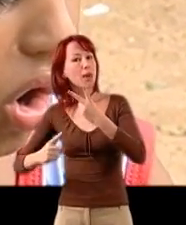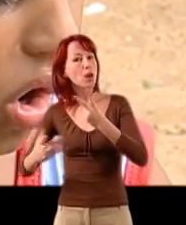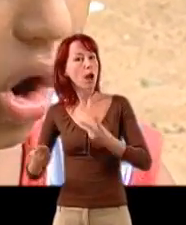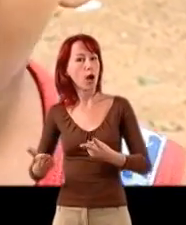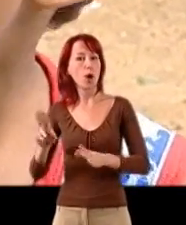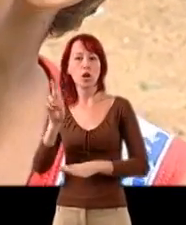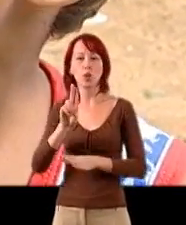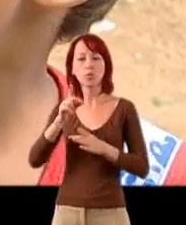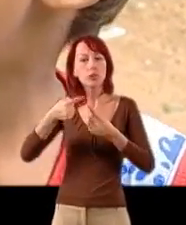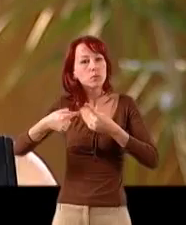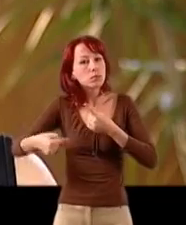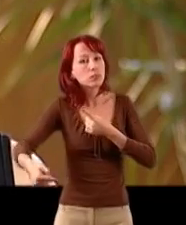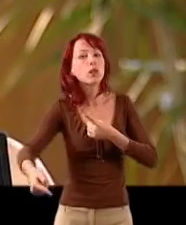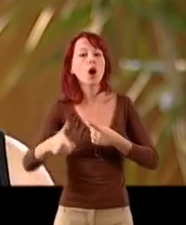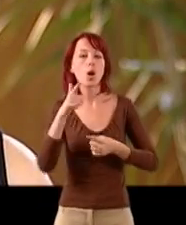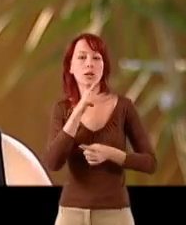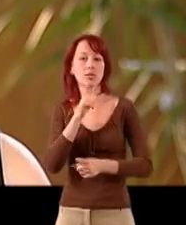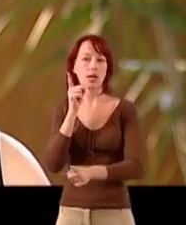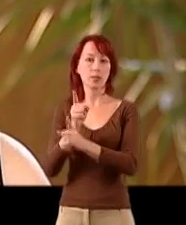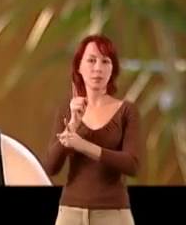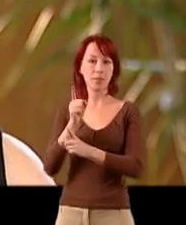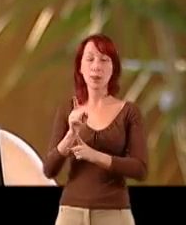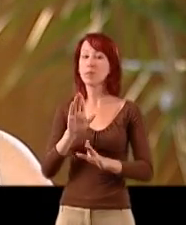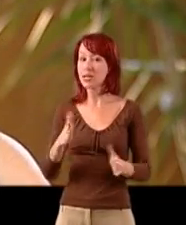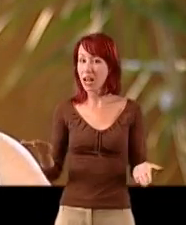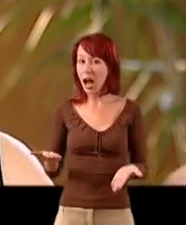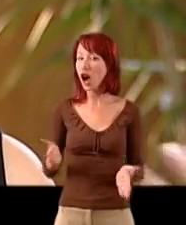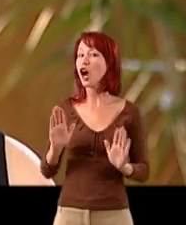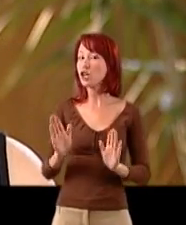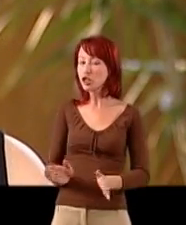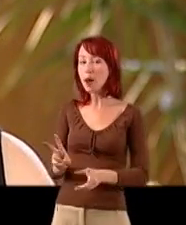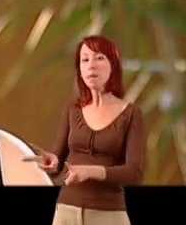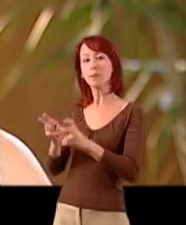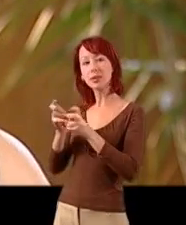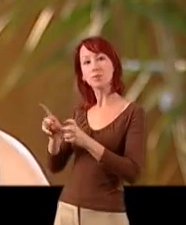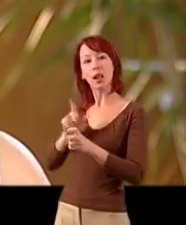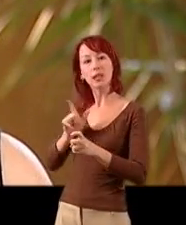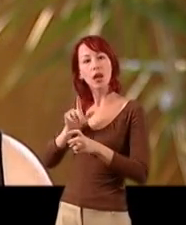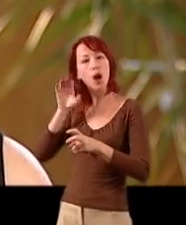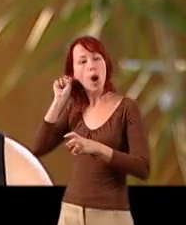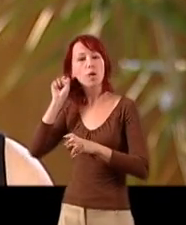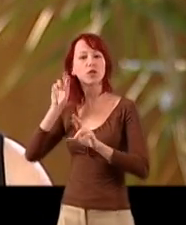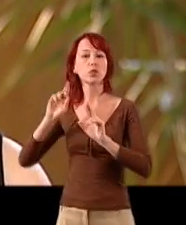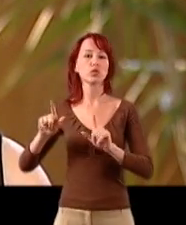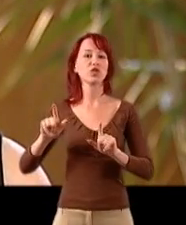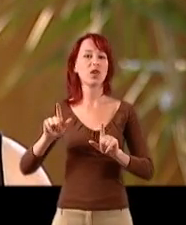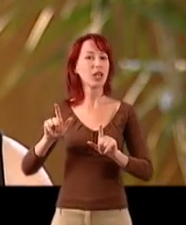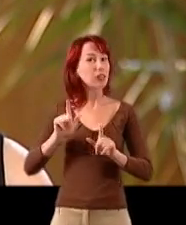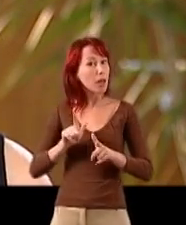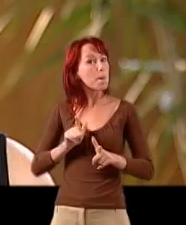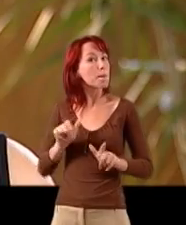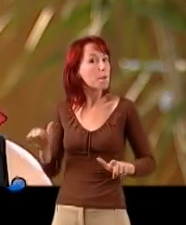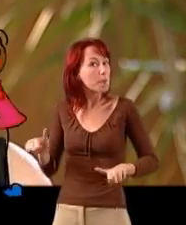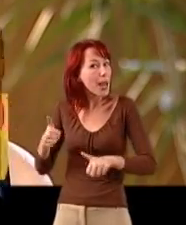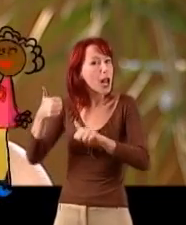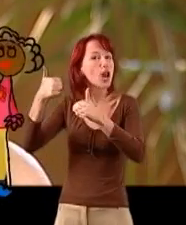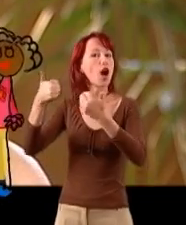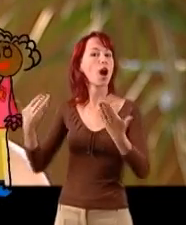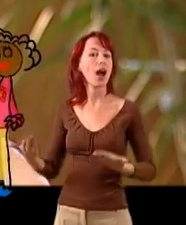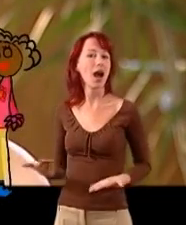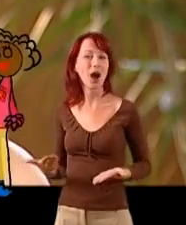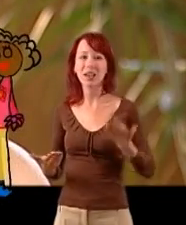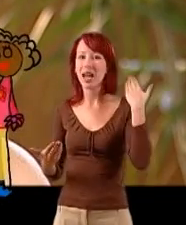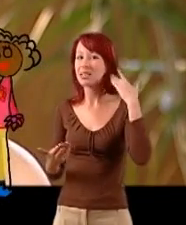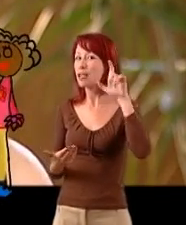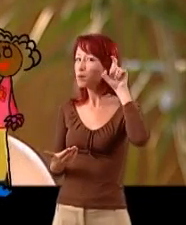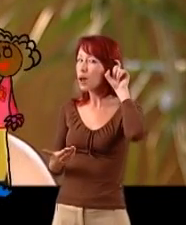implante, né? Mas já desde os primeiros momentos, a gente já está tendo percepções de que ele está ouvindo diferente. Está ouvindo melhor do que ouvia